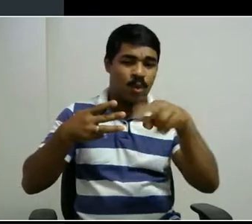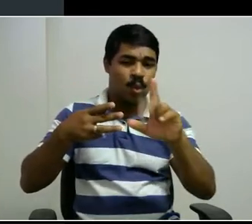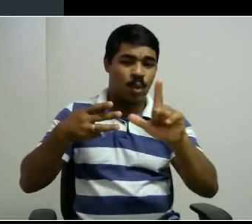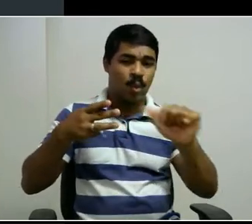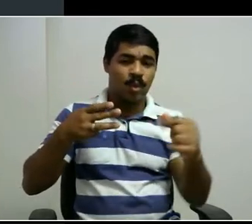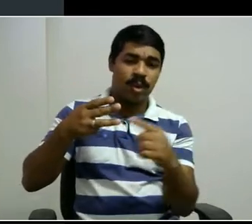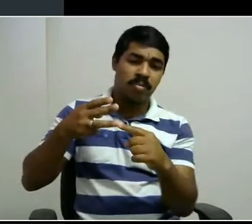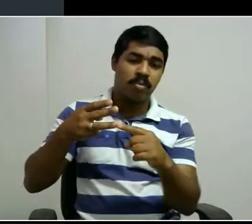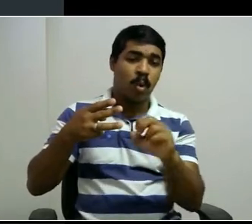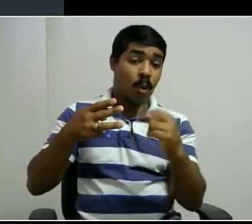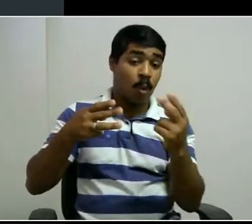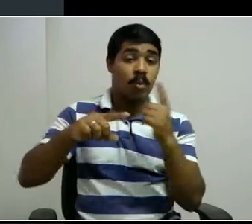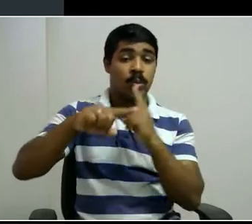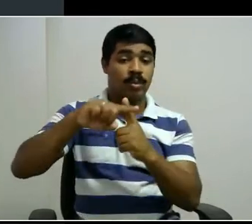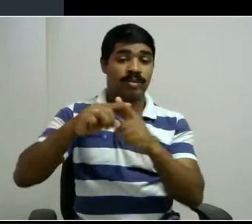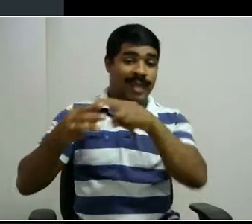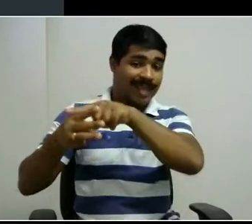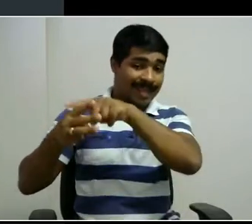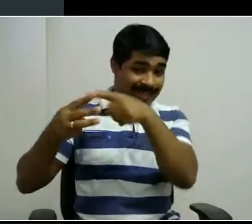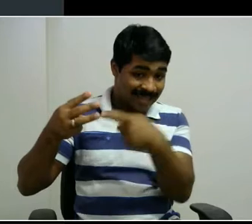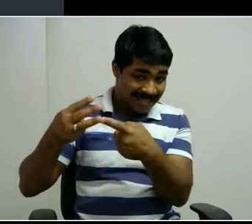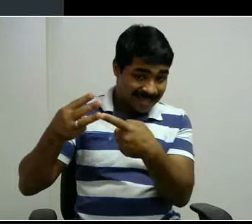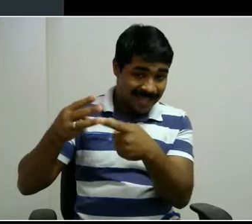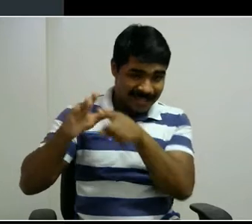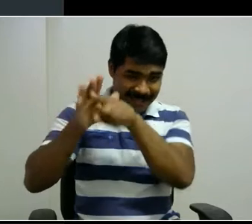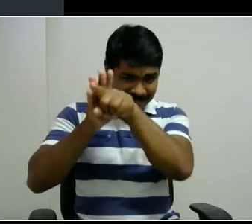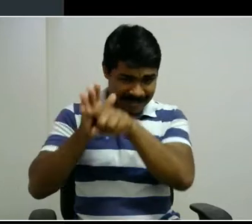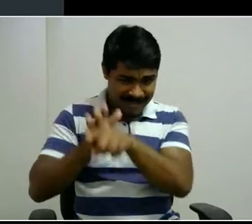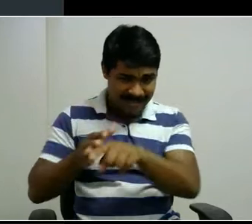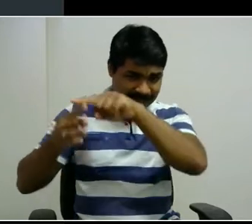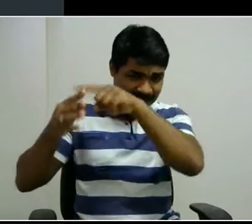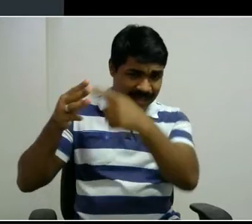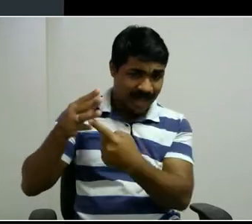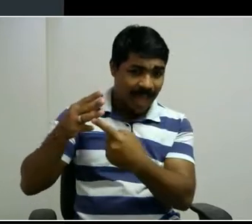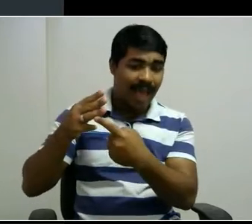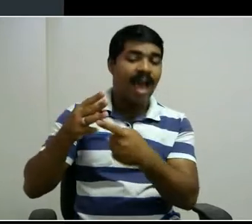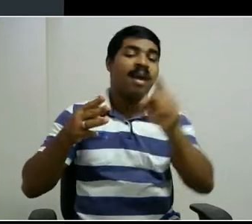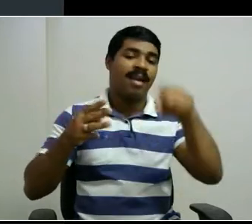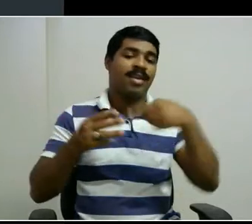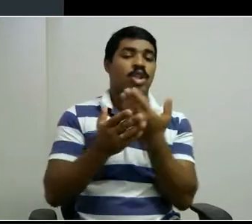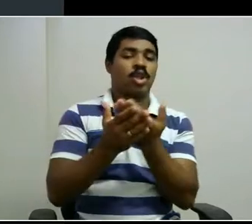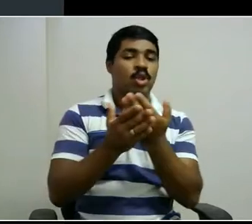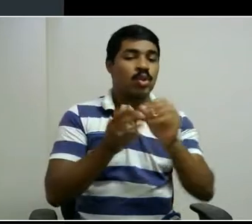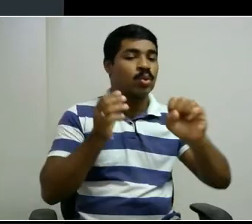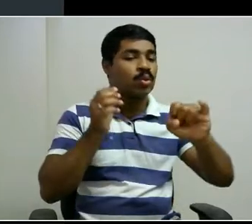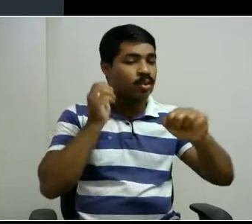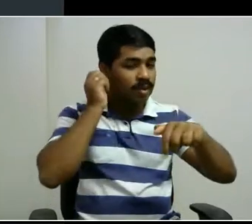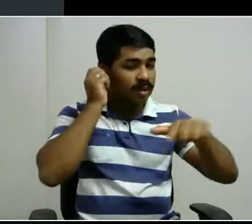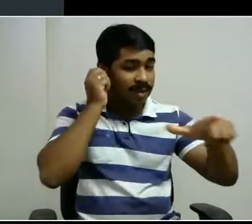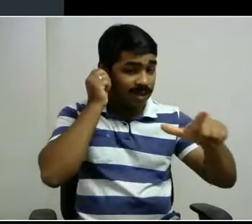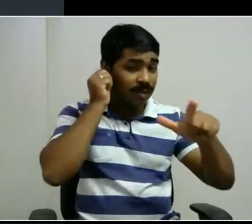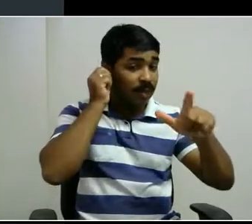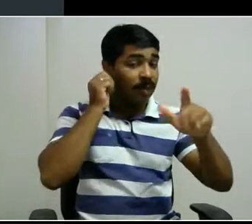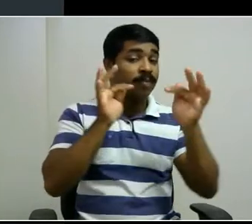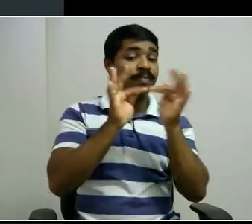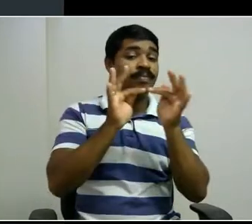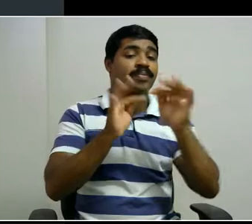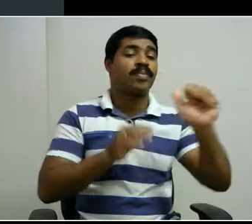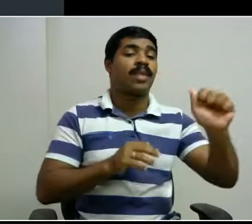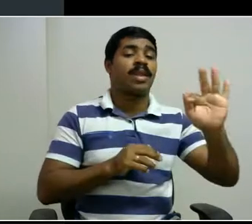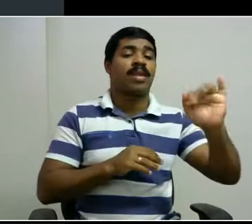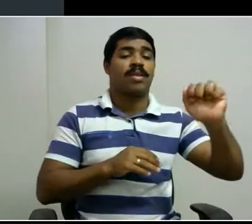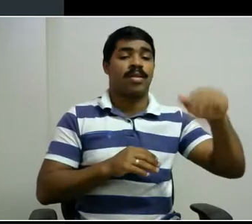é isso aqui. Ó. Isso é fazer o estudo do sinal de uma função afim. Tá? E uma outra coisa importante é que quando nós formos